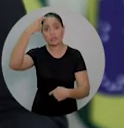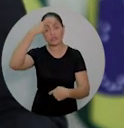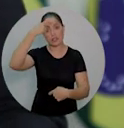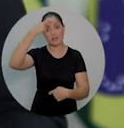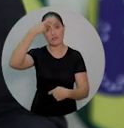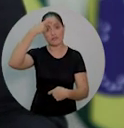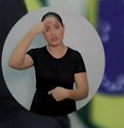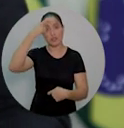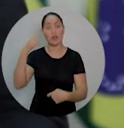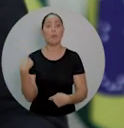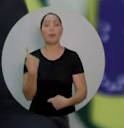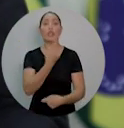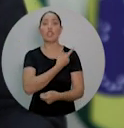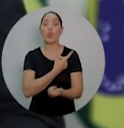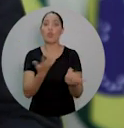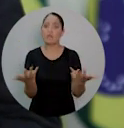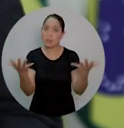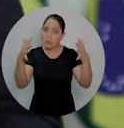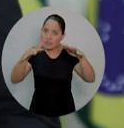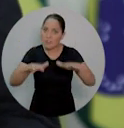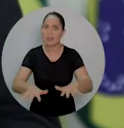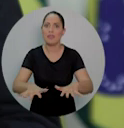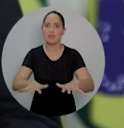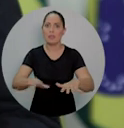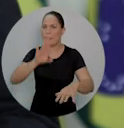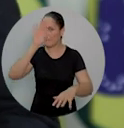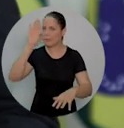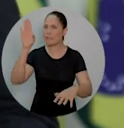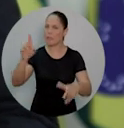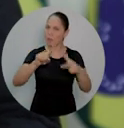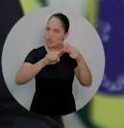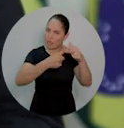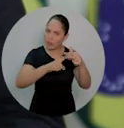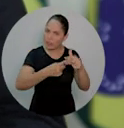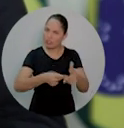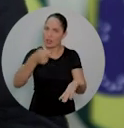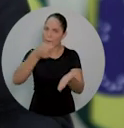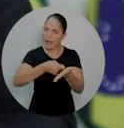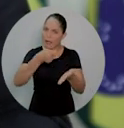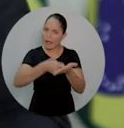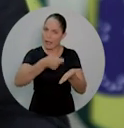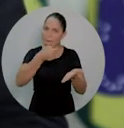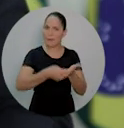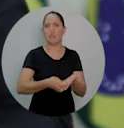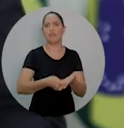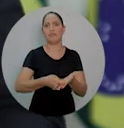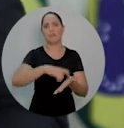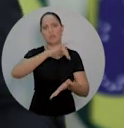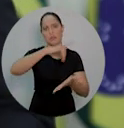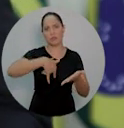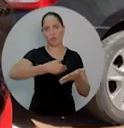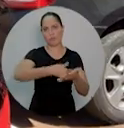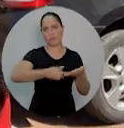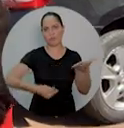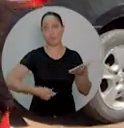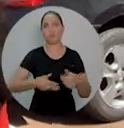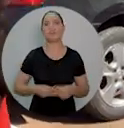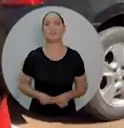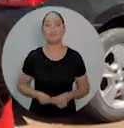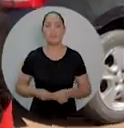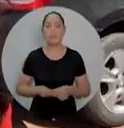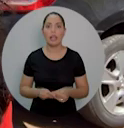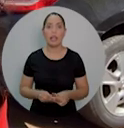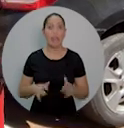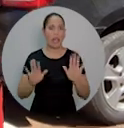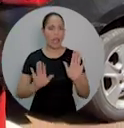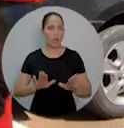sobre a coletividade que estamos inseridos, inclusive quanto à manutenção dos pagamentos obrigatórios em dias. Existem